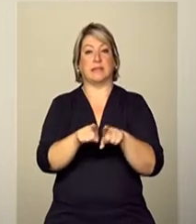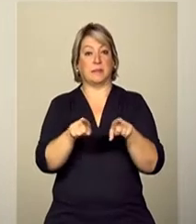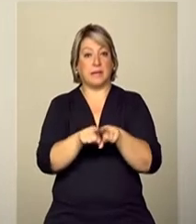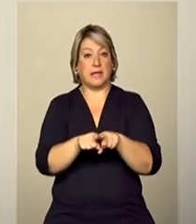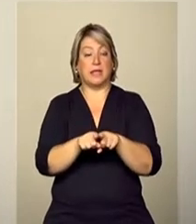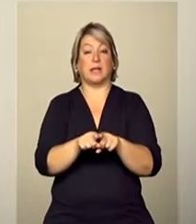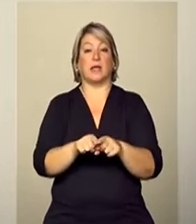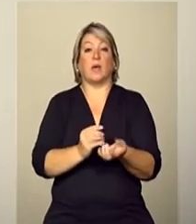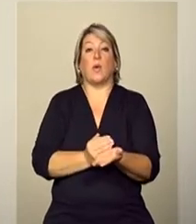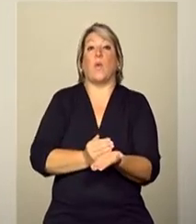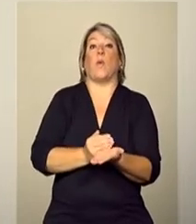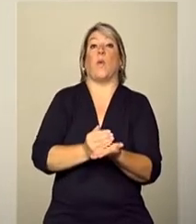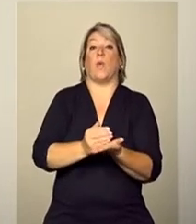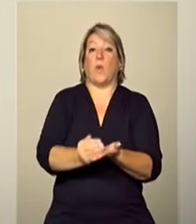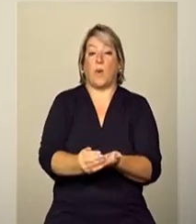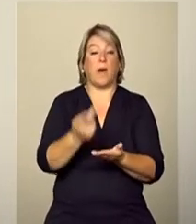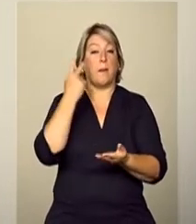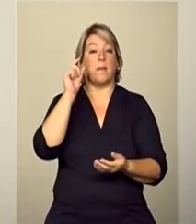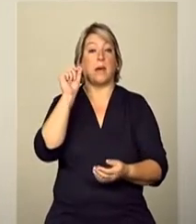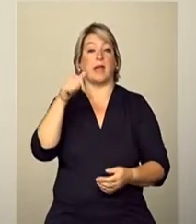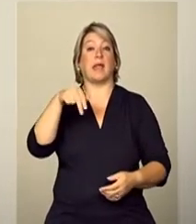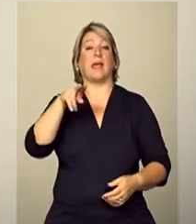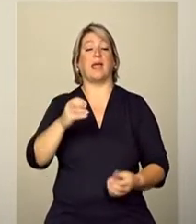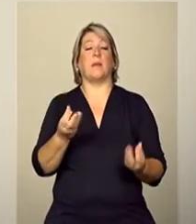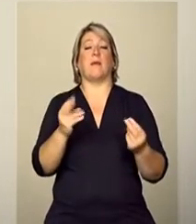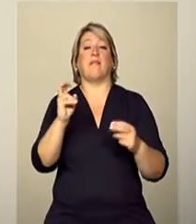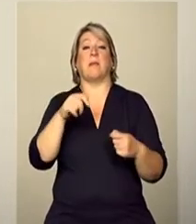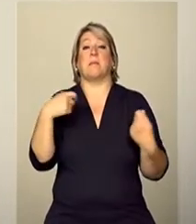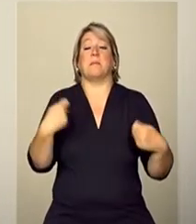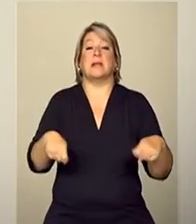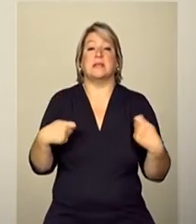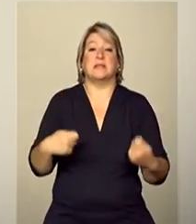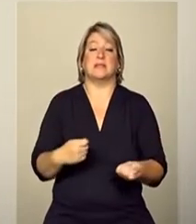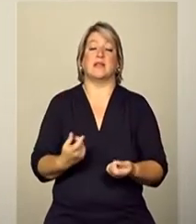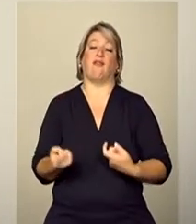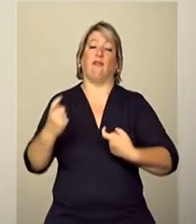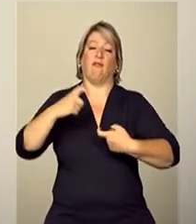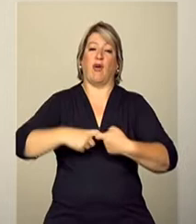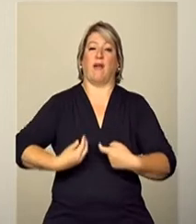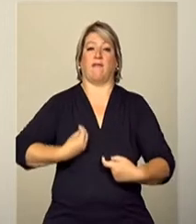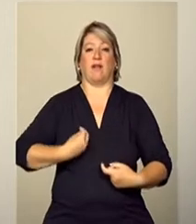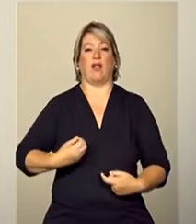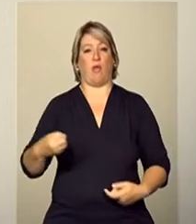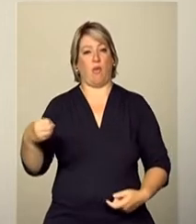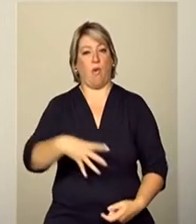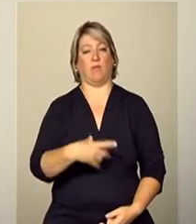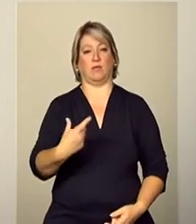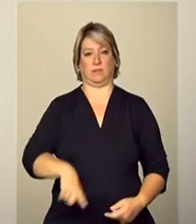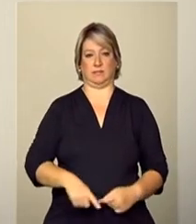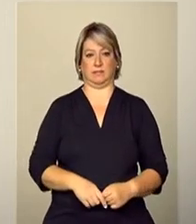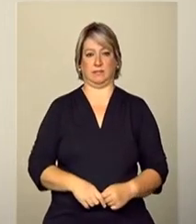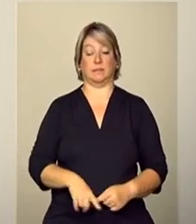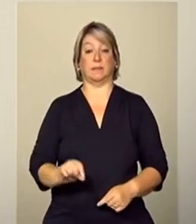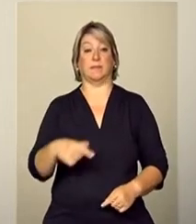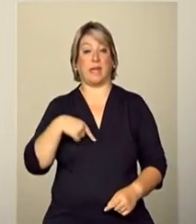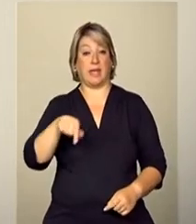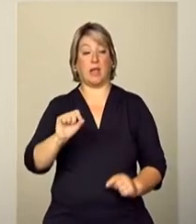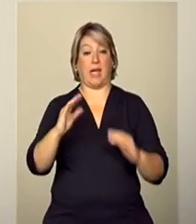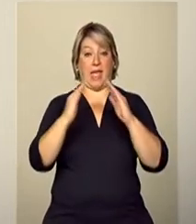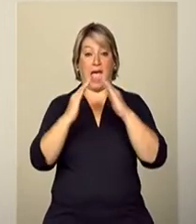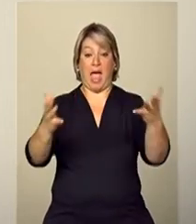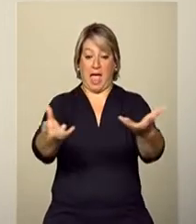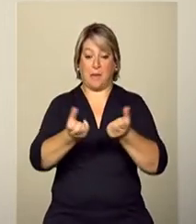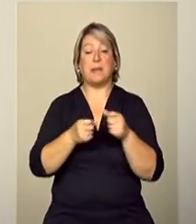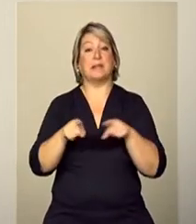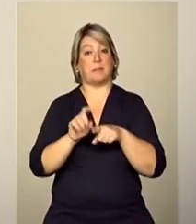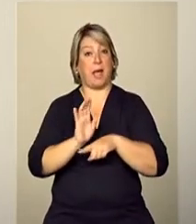também é um início para quem muitas vezes precisa de recomeçar a vida vai ser uma casa portanto de abrigo